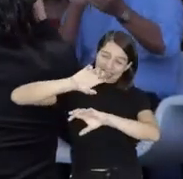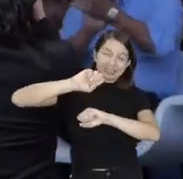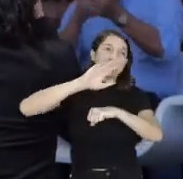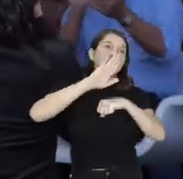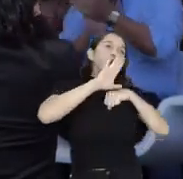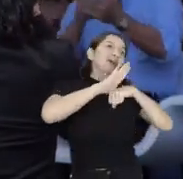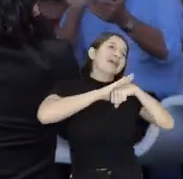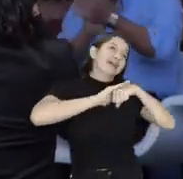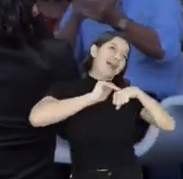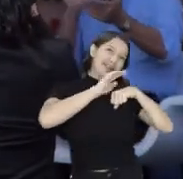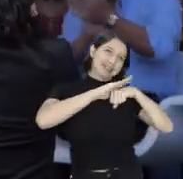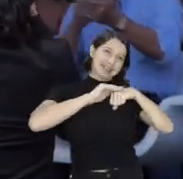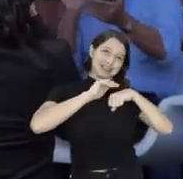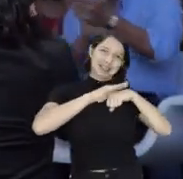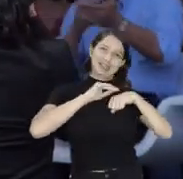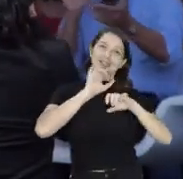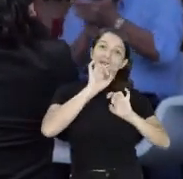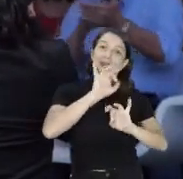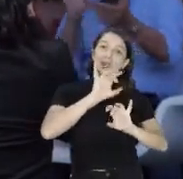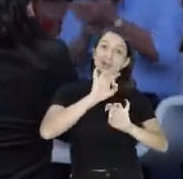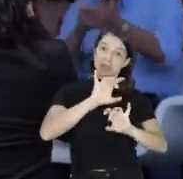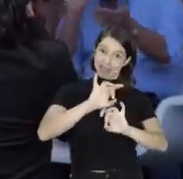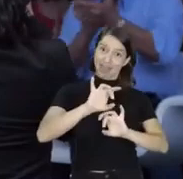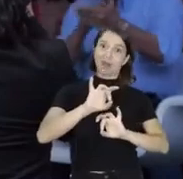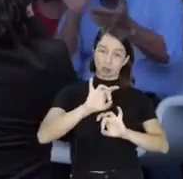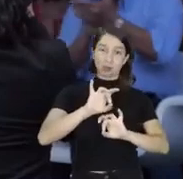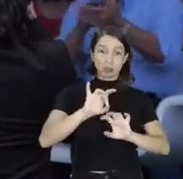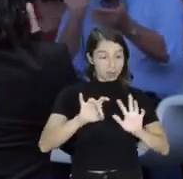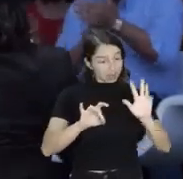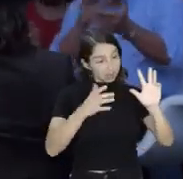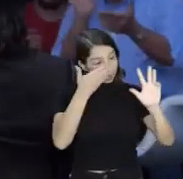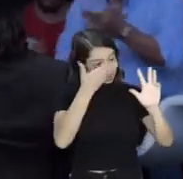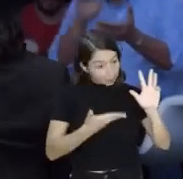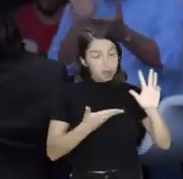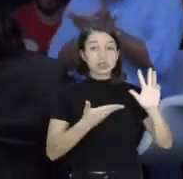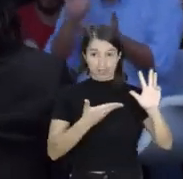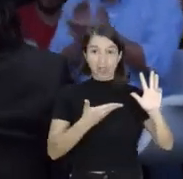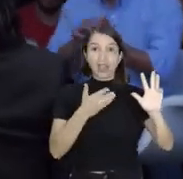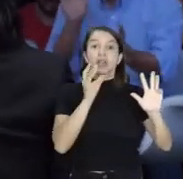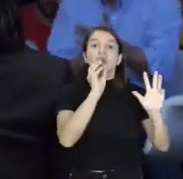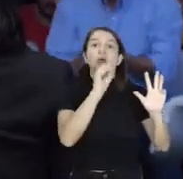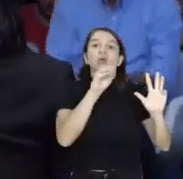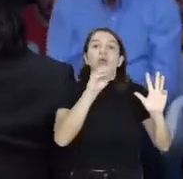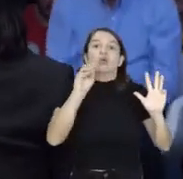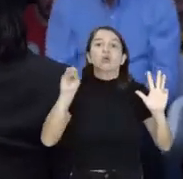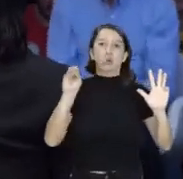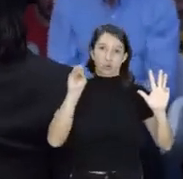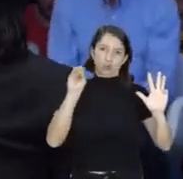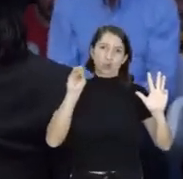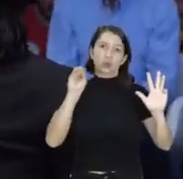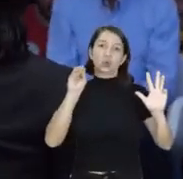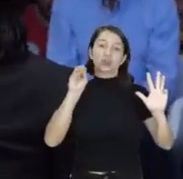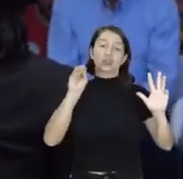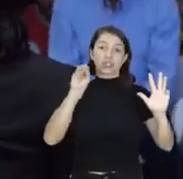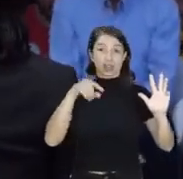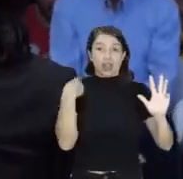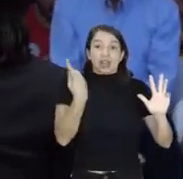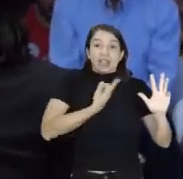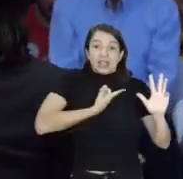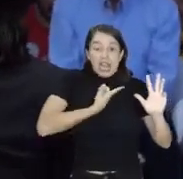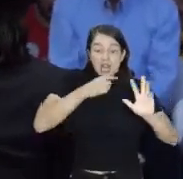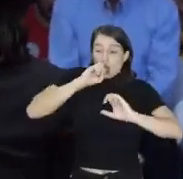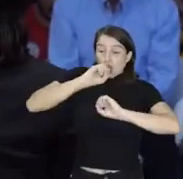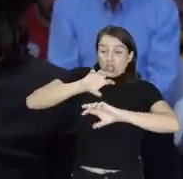que o Senhor cuida do nosso modelo Educacional os jovens não querem mais ir para